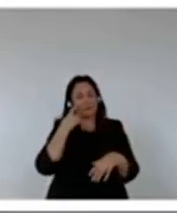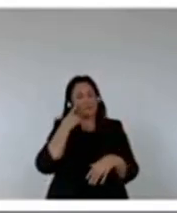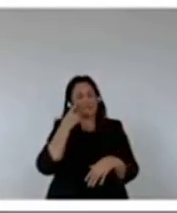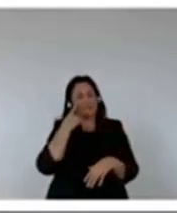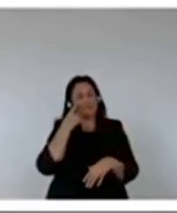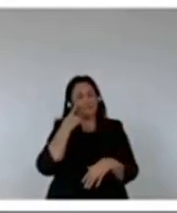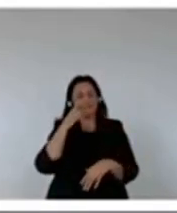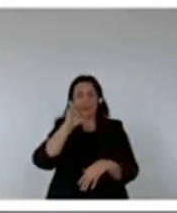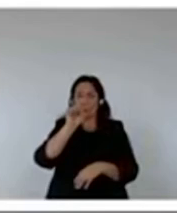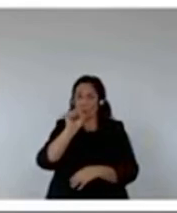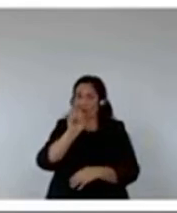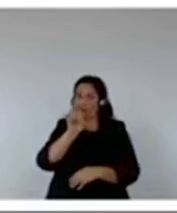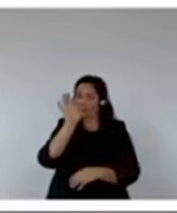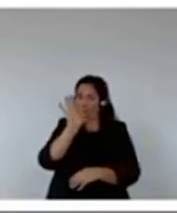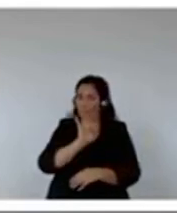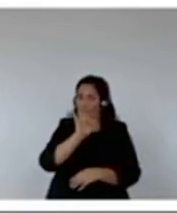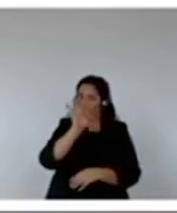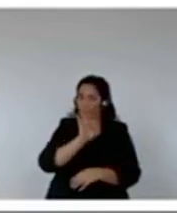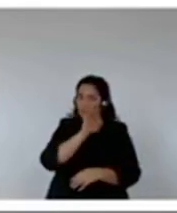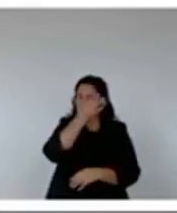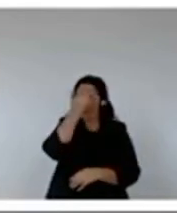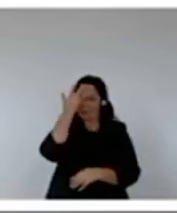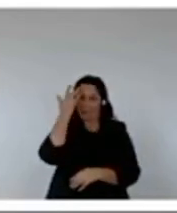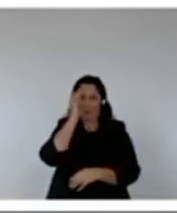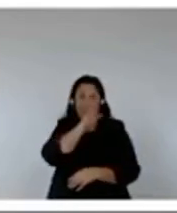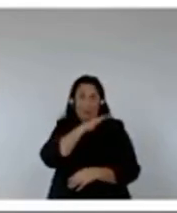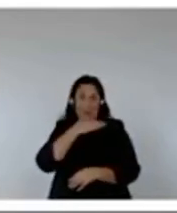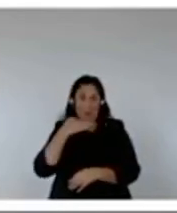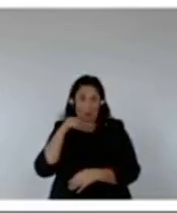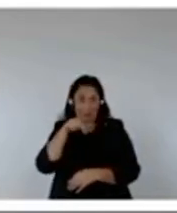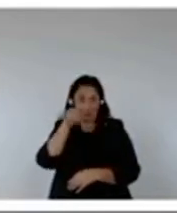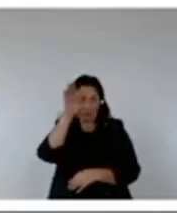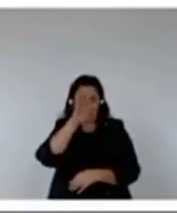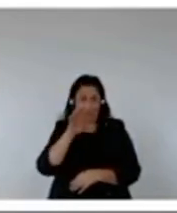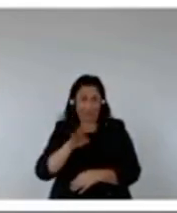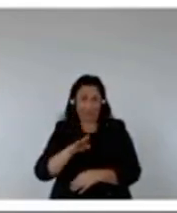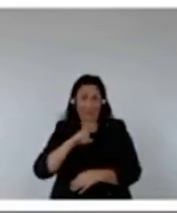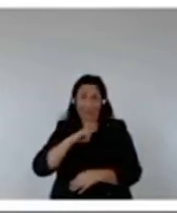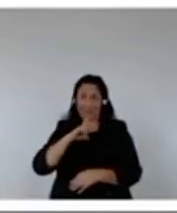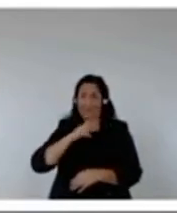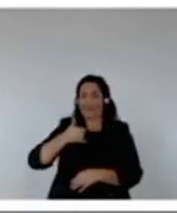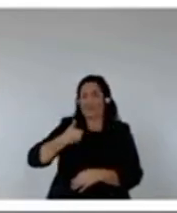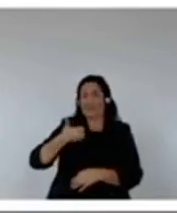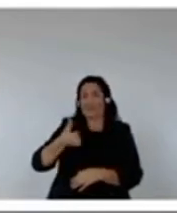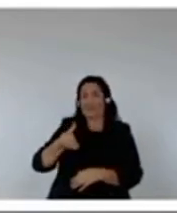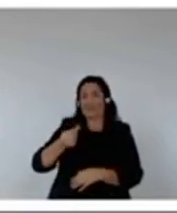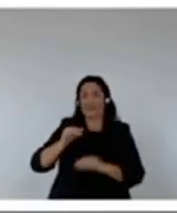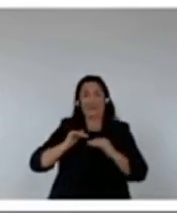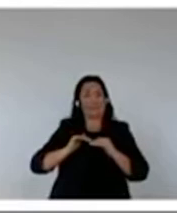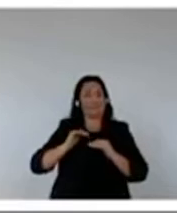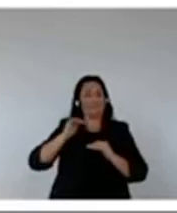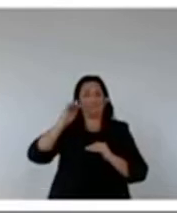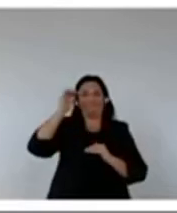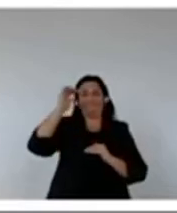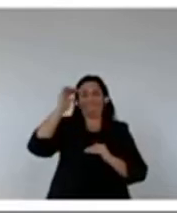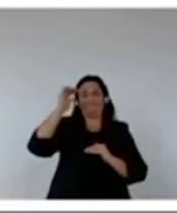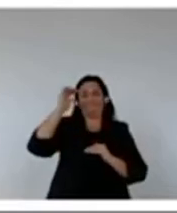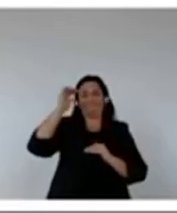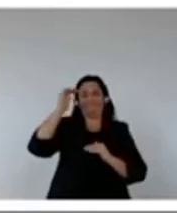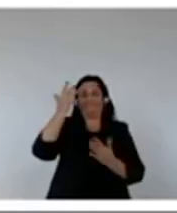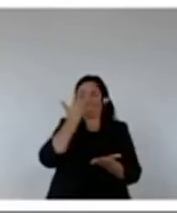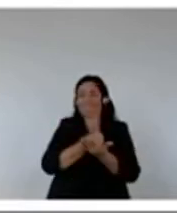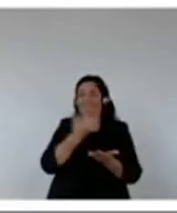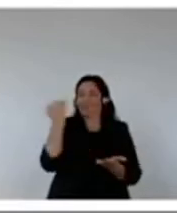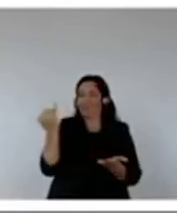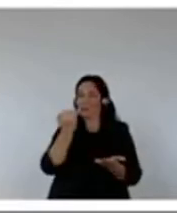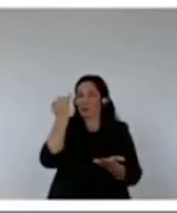85% das pessoas que morreram da Covid-19 no Brasil tinham mais do que 60 anos. É um número importante. Na